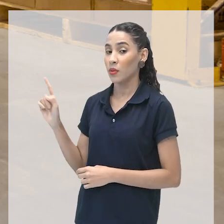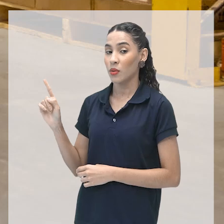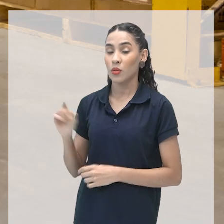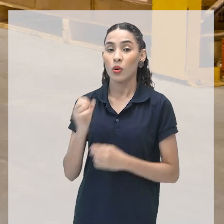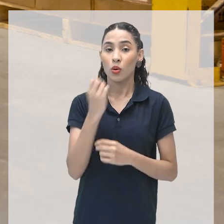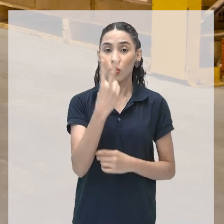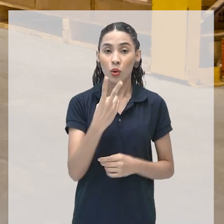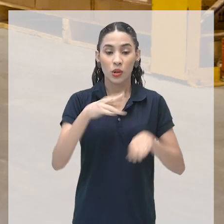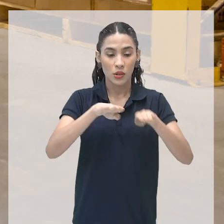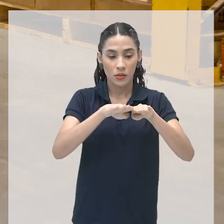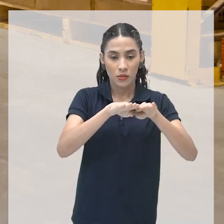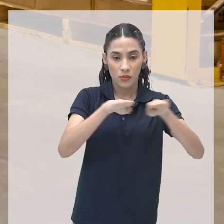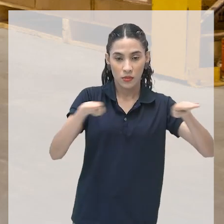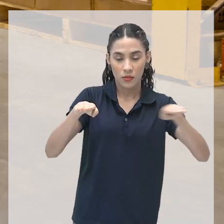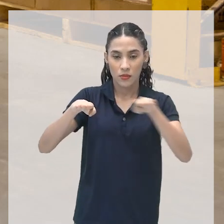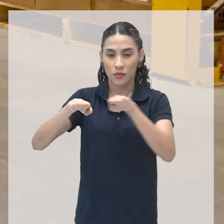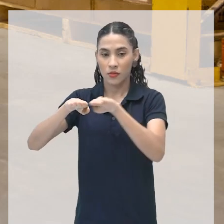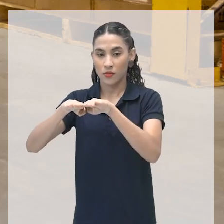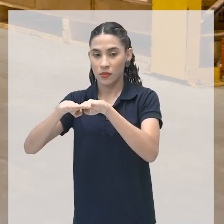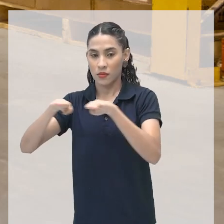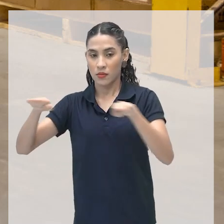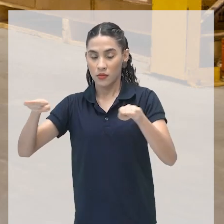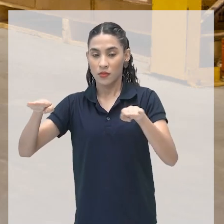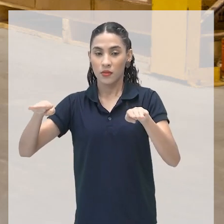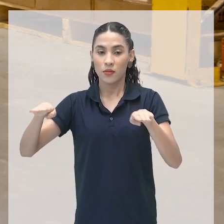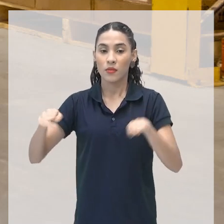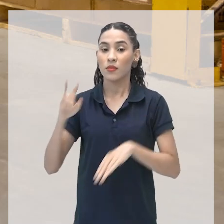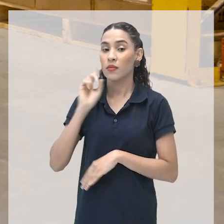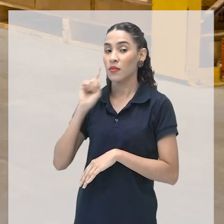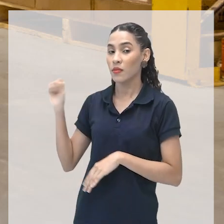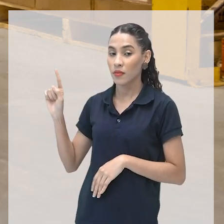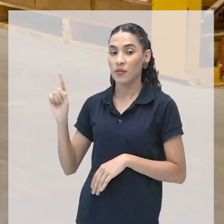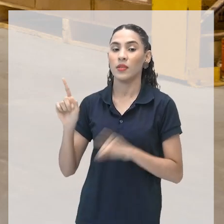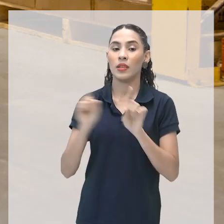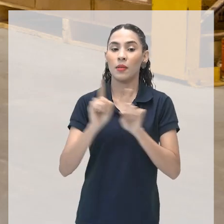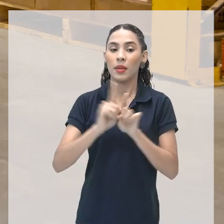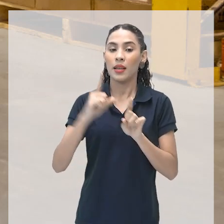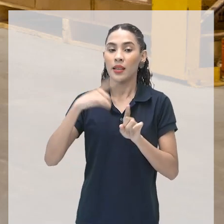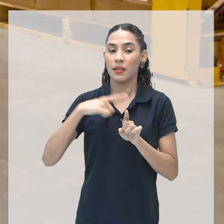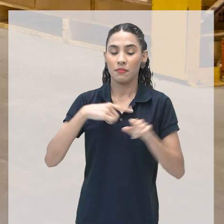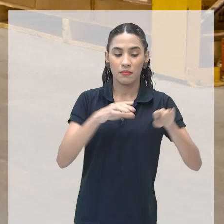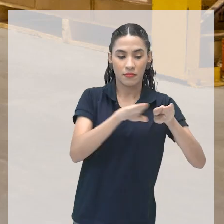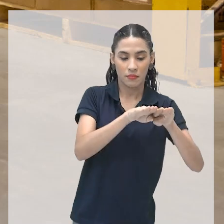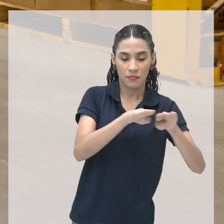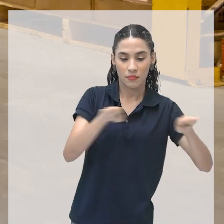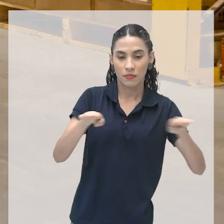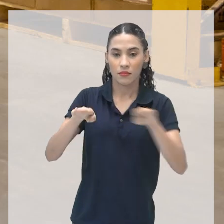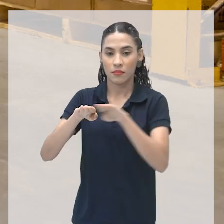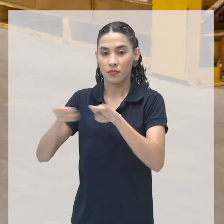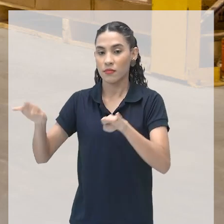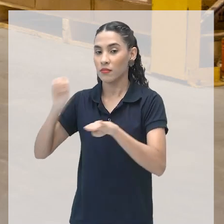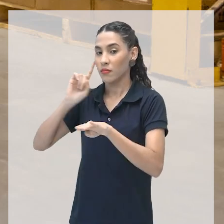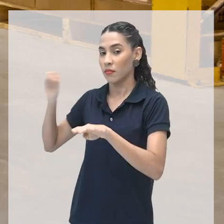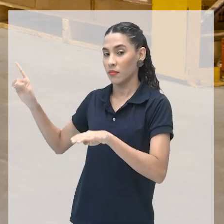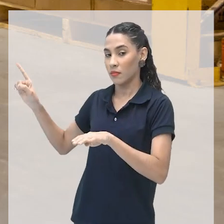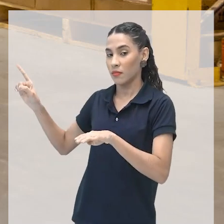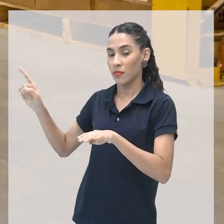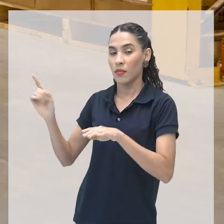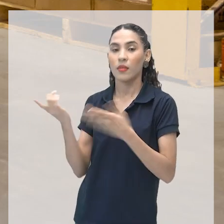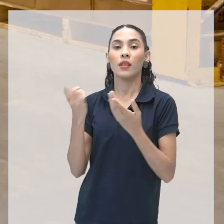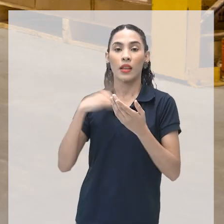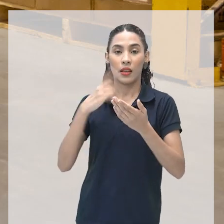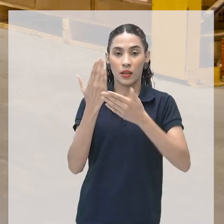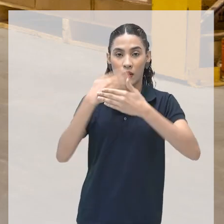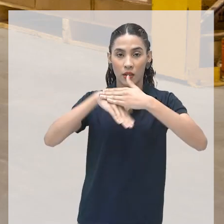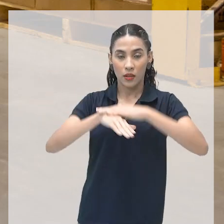pallets, né? Você está vendo aqui esse pallet e lá mais adiante o outro pallet. E eles estão aí armazenando